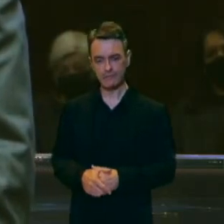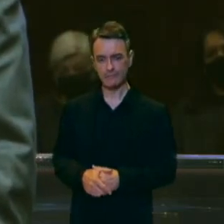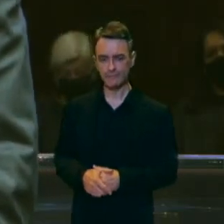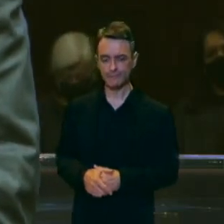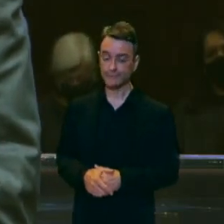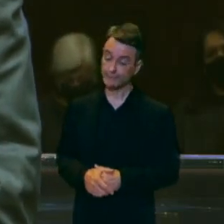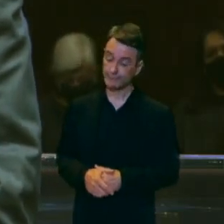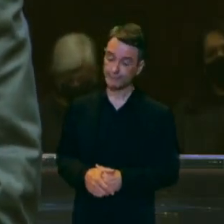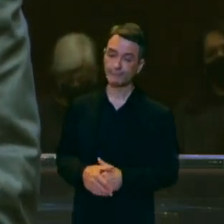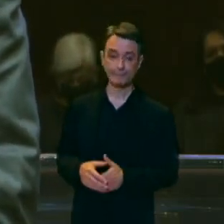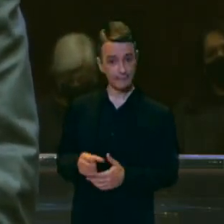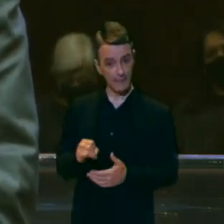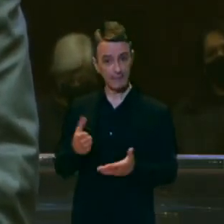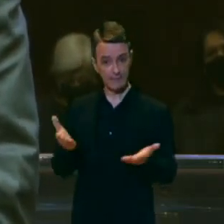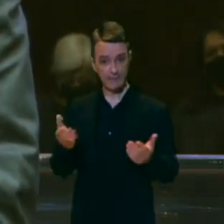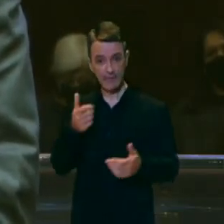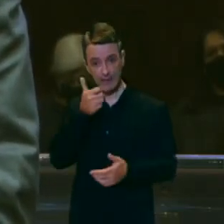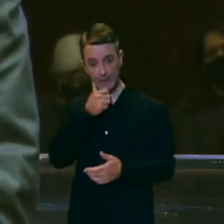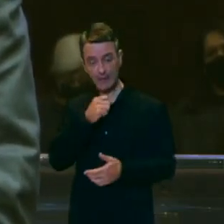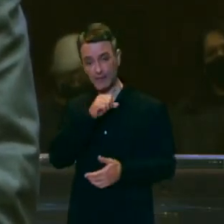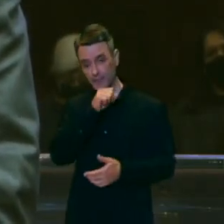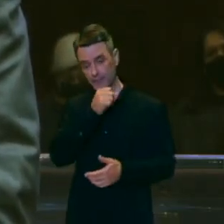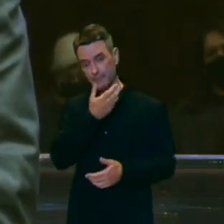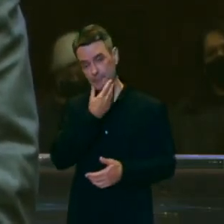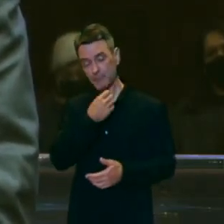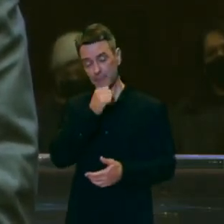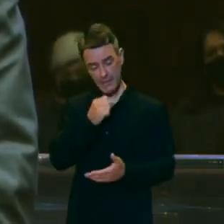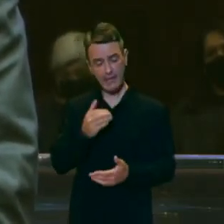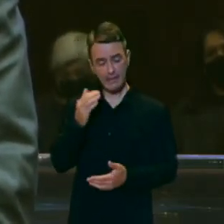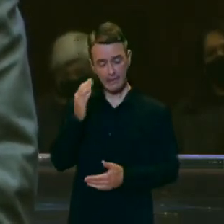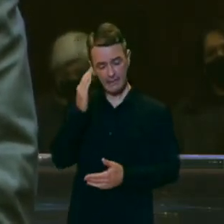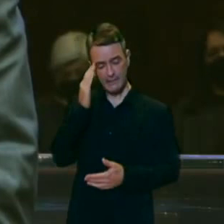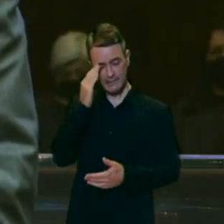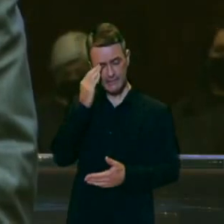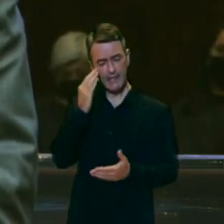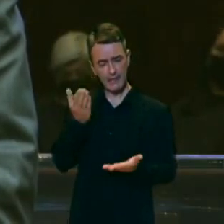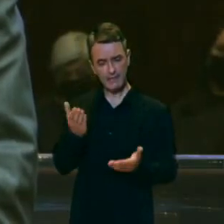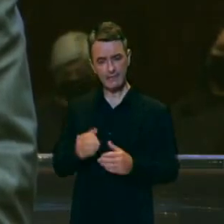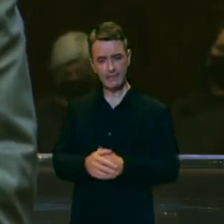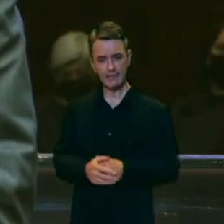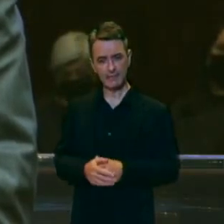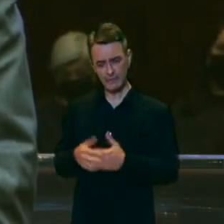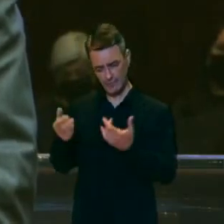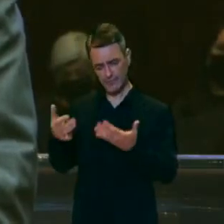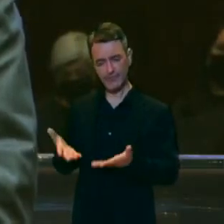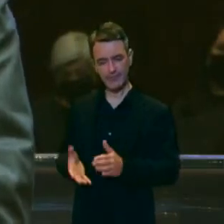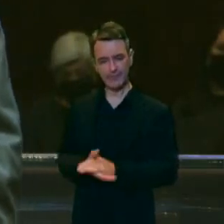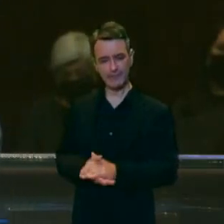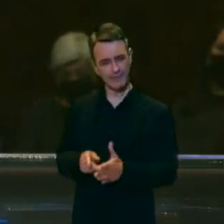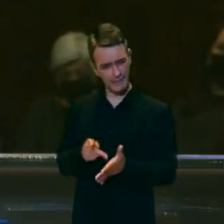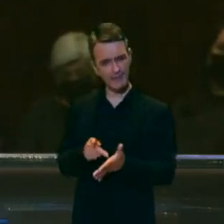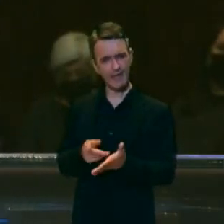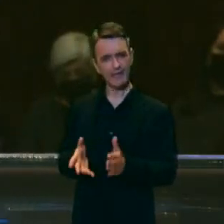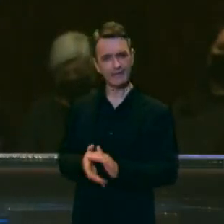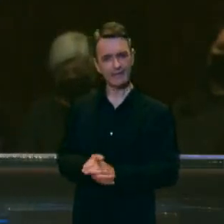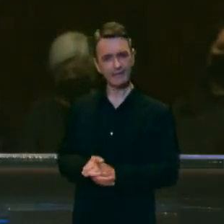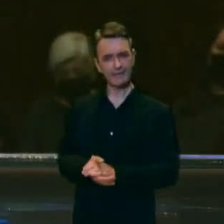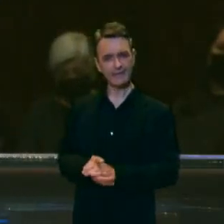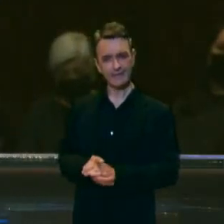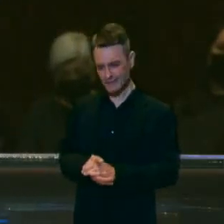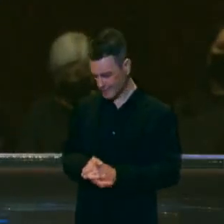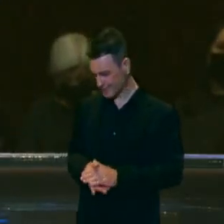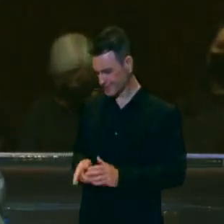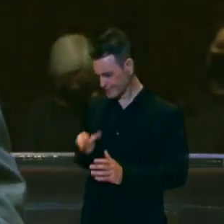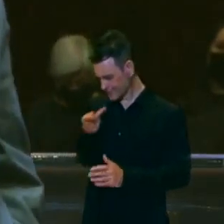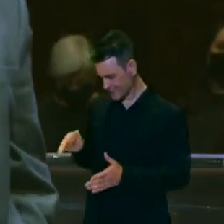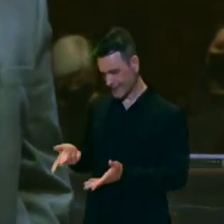E se você é pai ou mãe, você entende muito bem o que eu estou falando, não é verdade? E a gente vai lá e diz: não, filho, não é